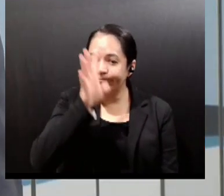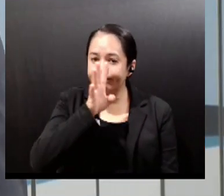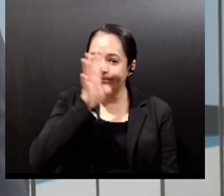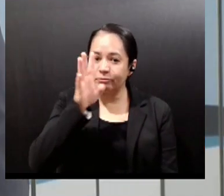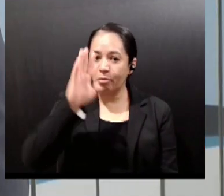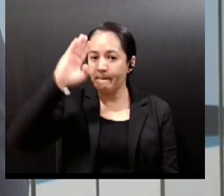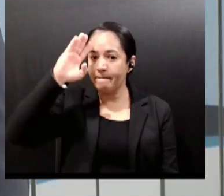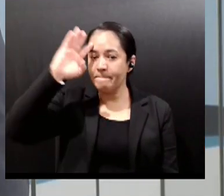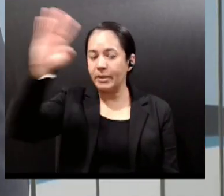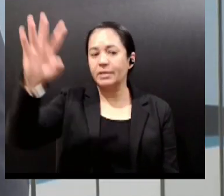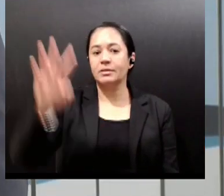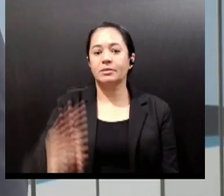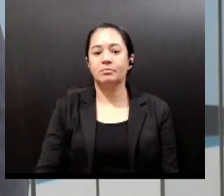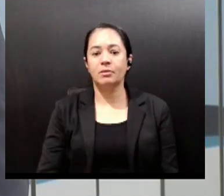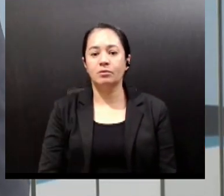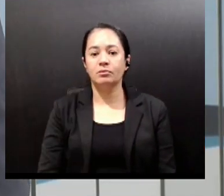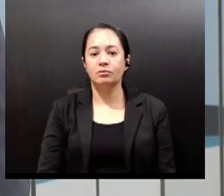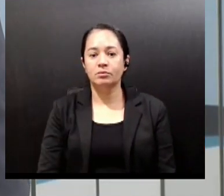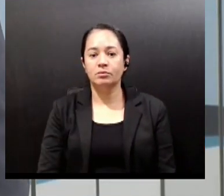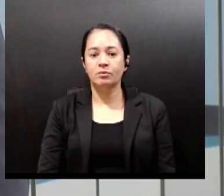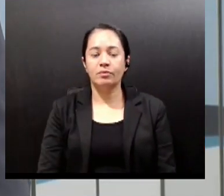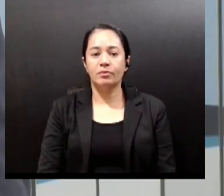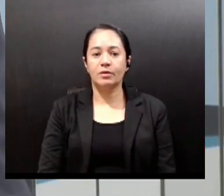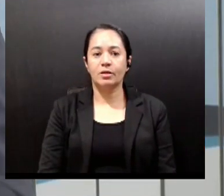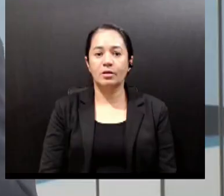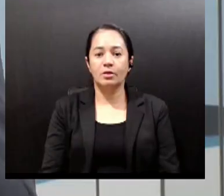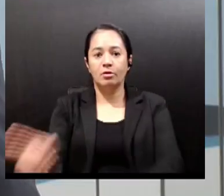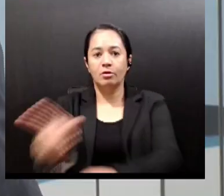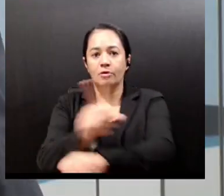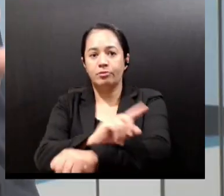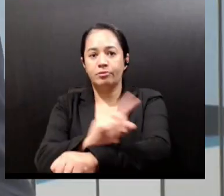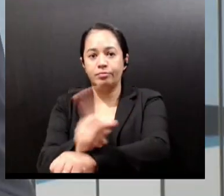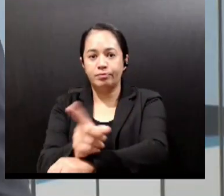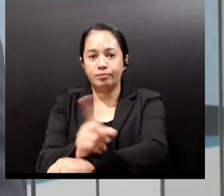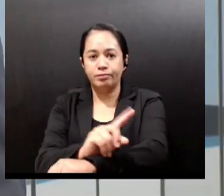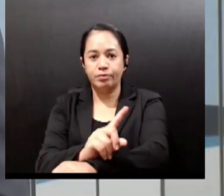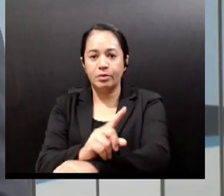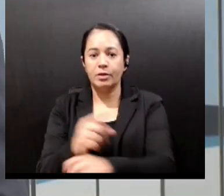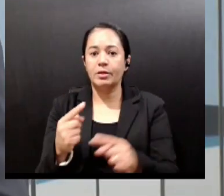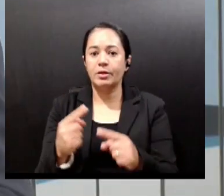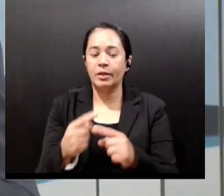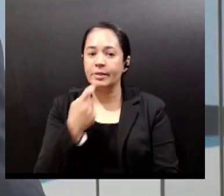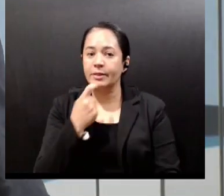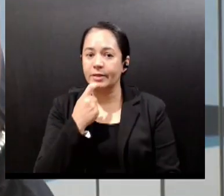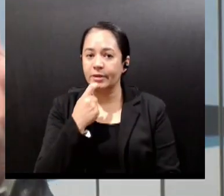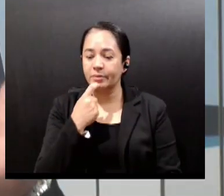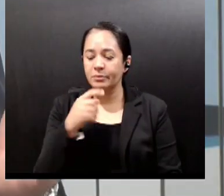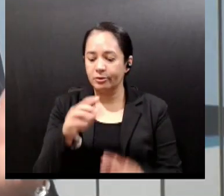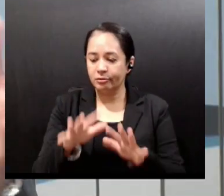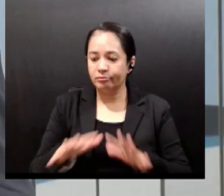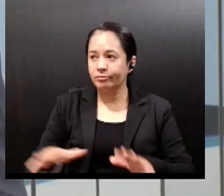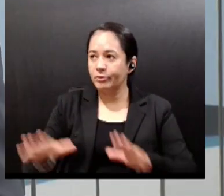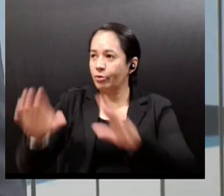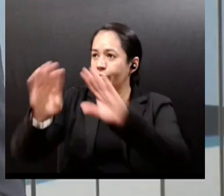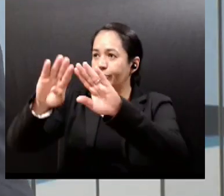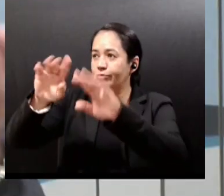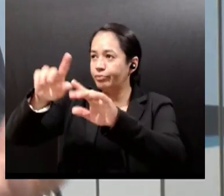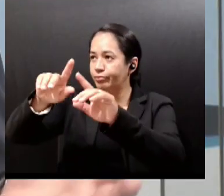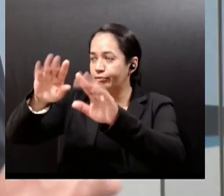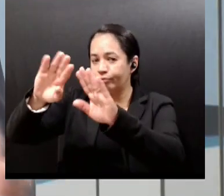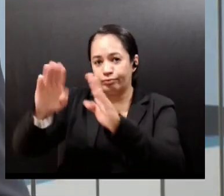do excesso de velocidade. E Campinas, pela própria geografia, pelas vias muito